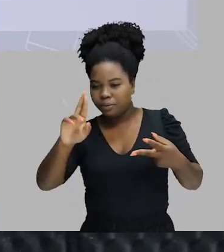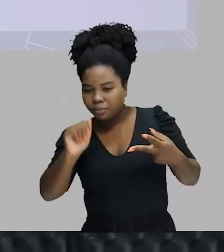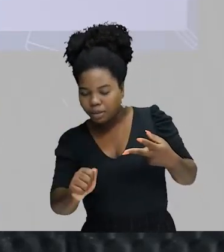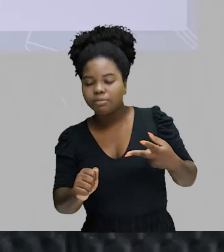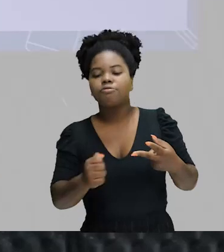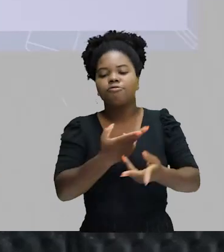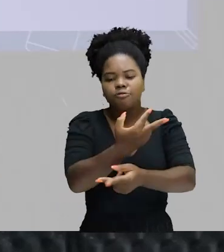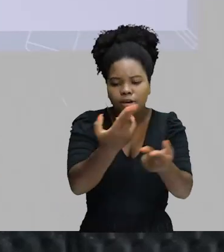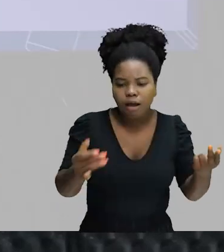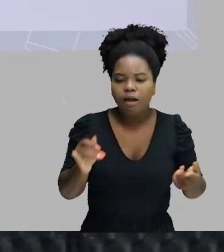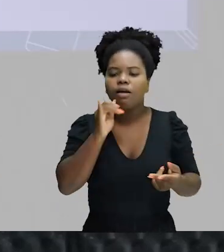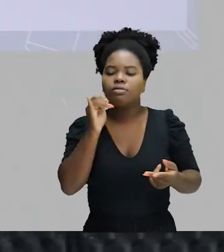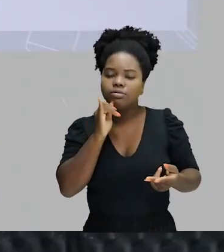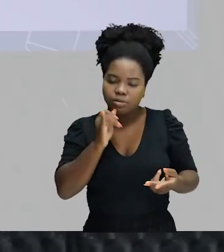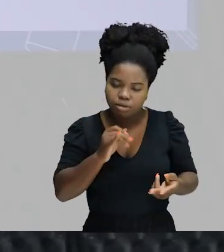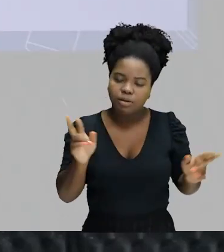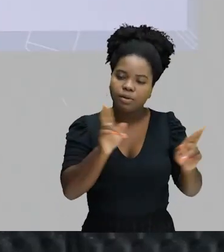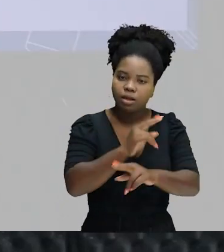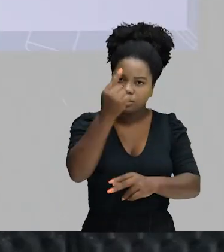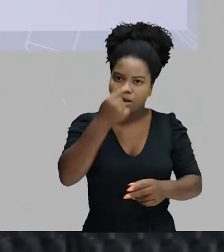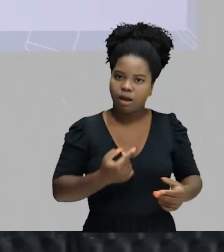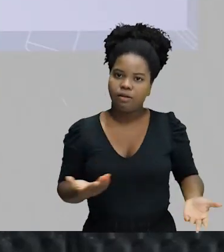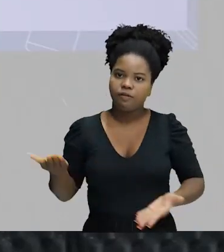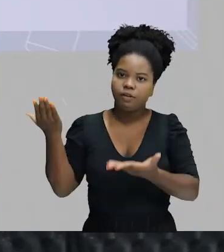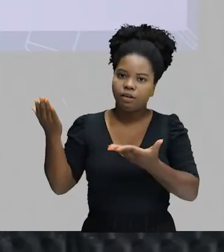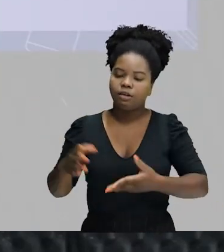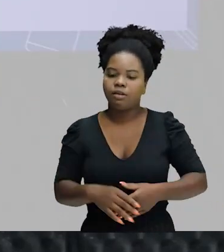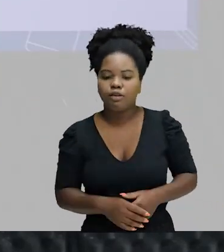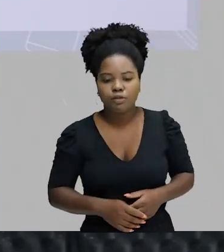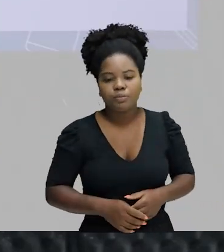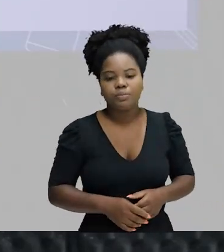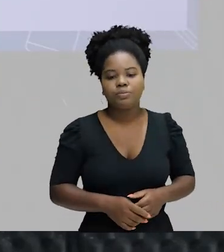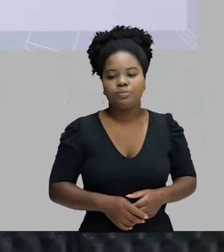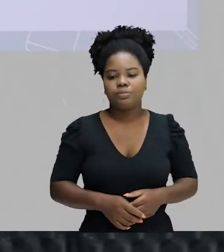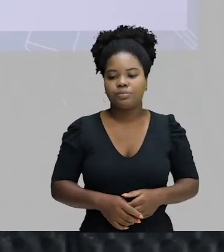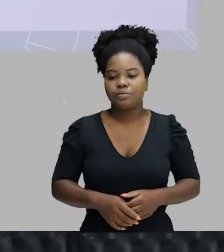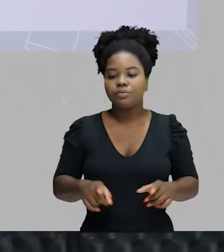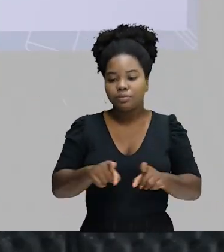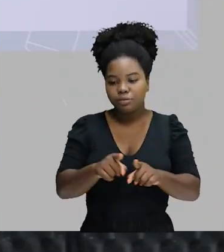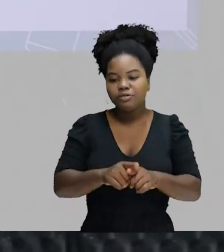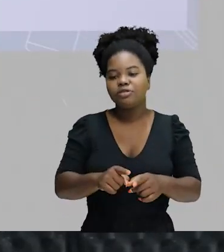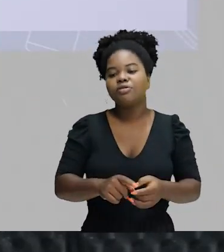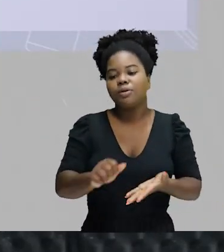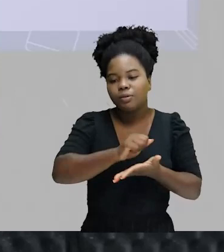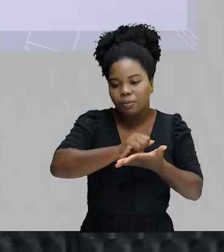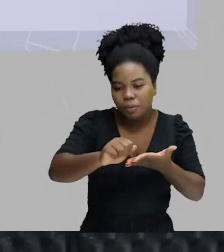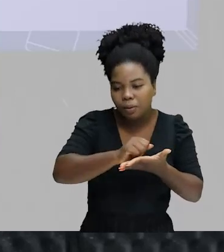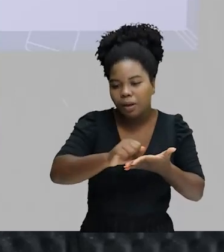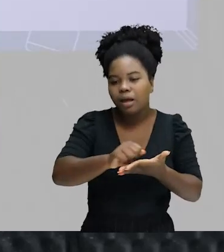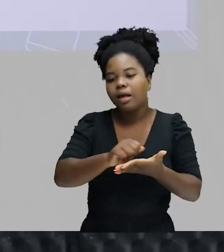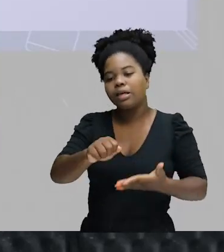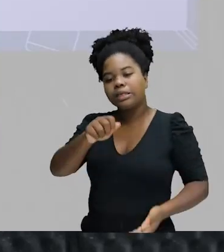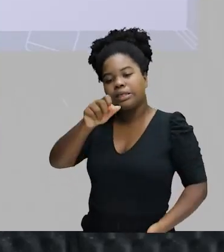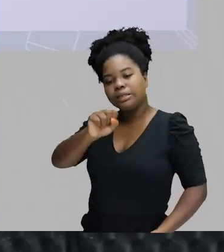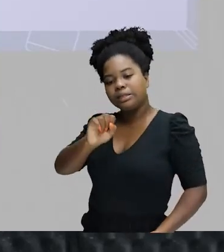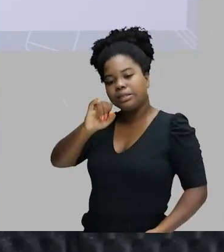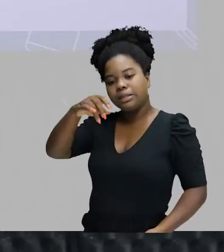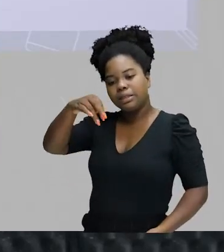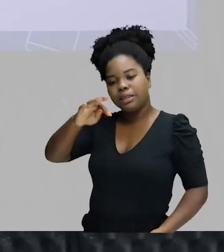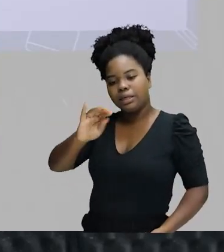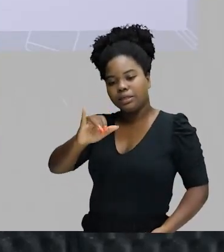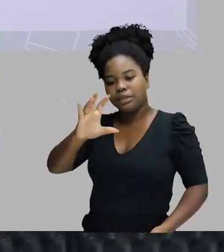de polímeros sintéticos. E a famosa também borracha sintética. Então,